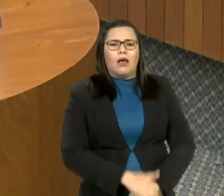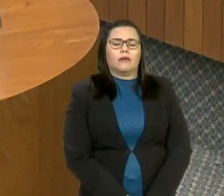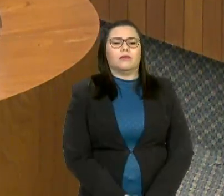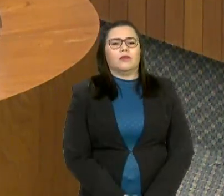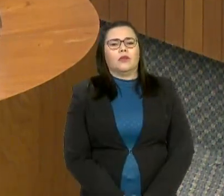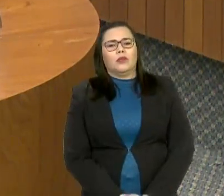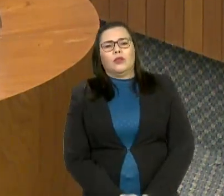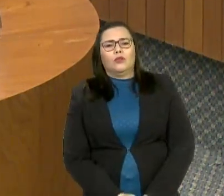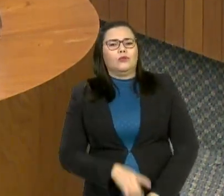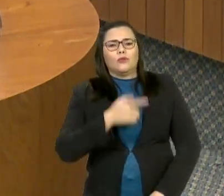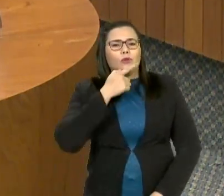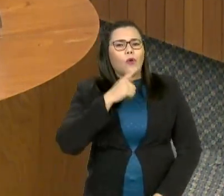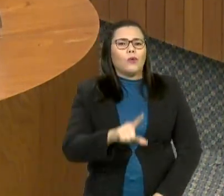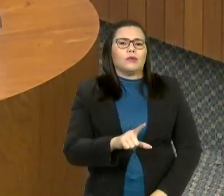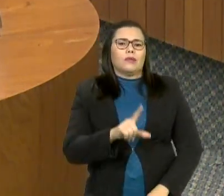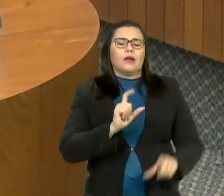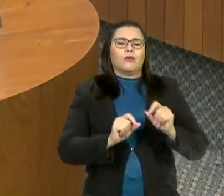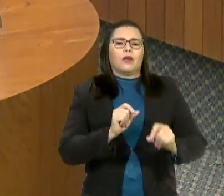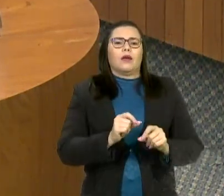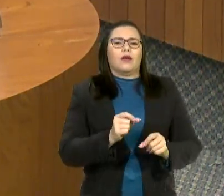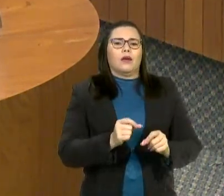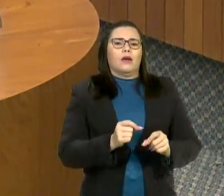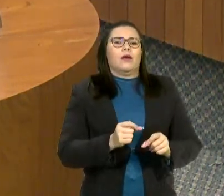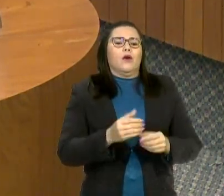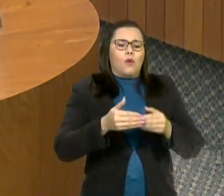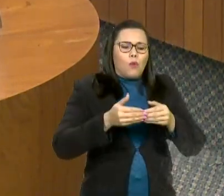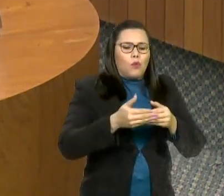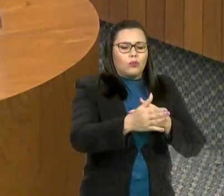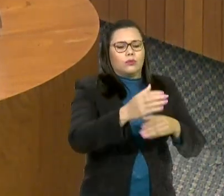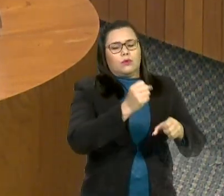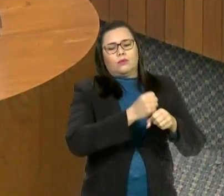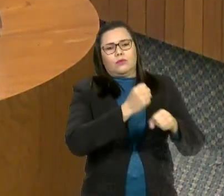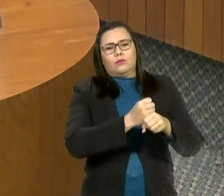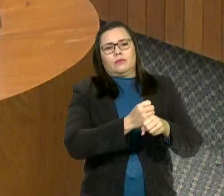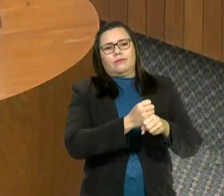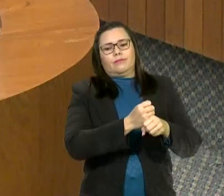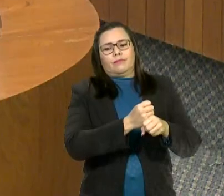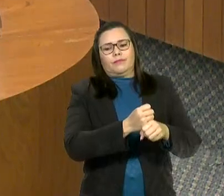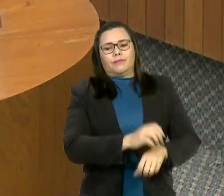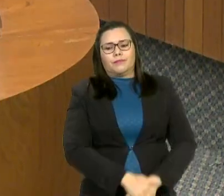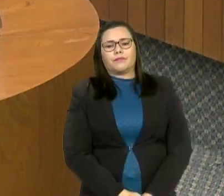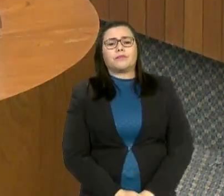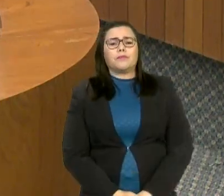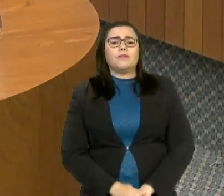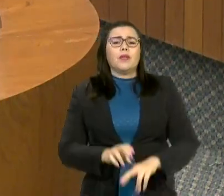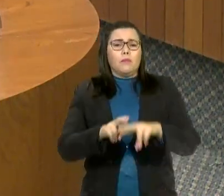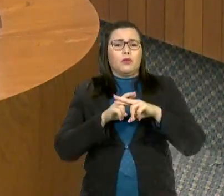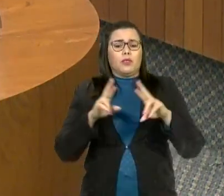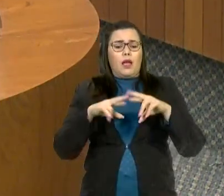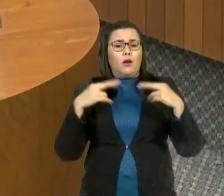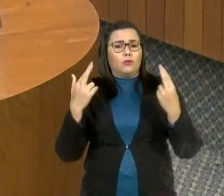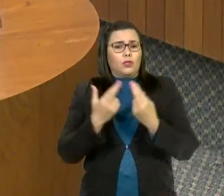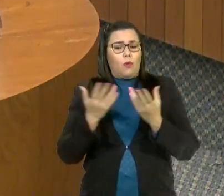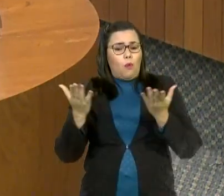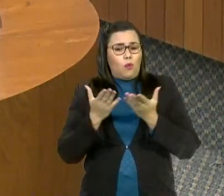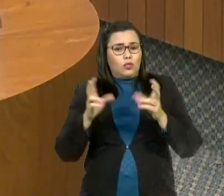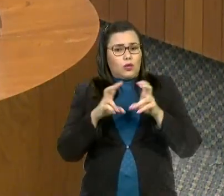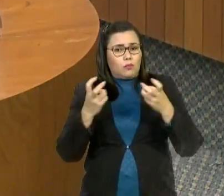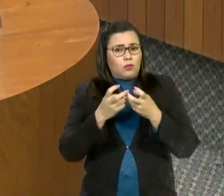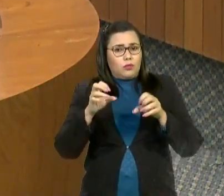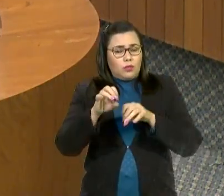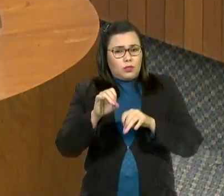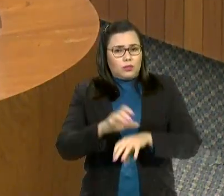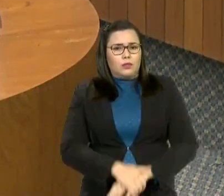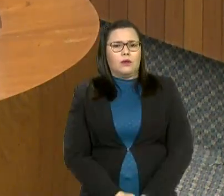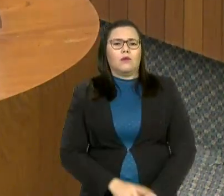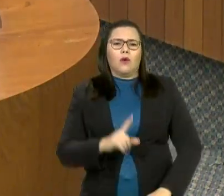obras. Então, o desafio que foi proposto hoje para a Comissão de Educação foi justamente para que nós possamos fazer esse diagnóstico, identificar